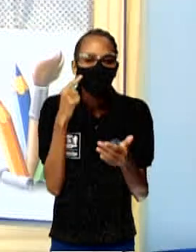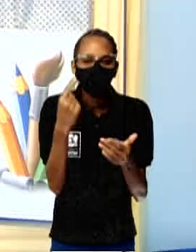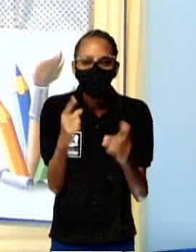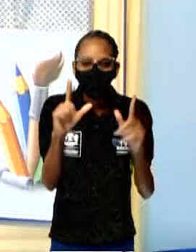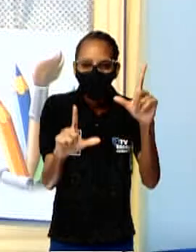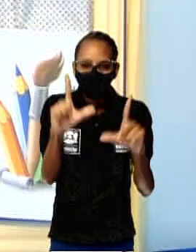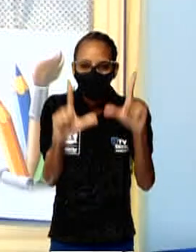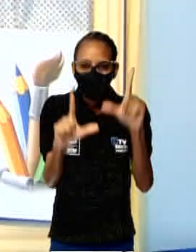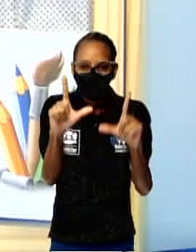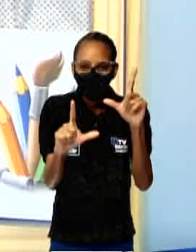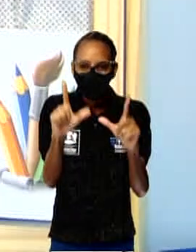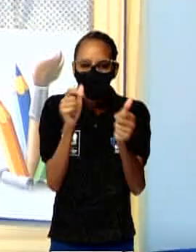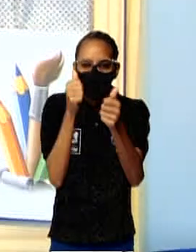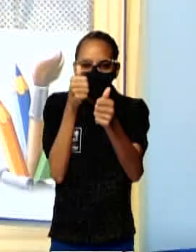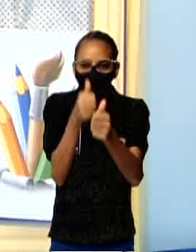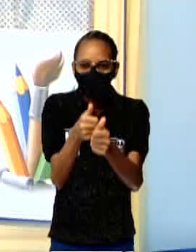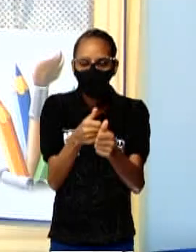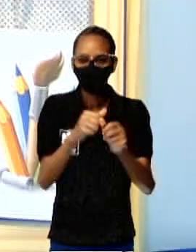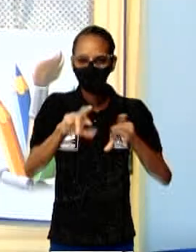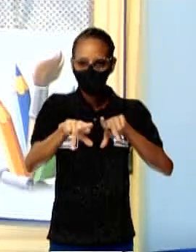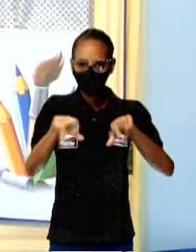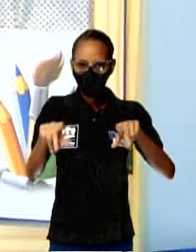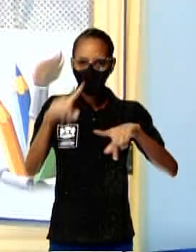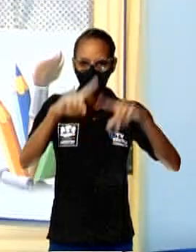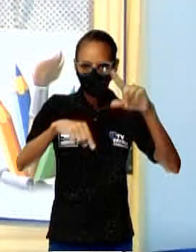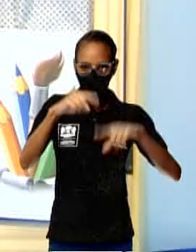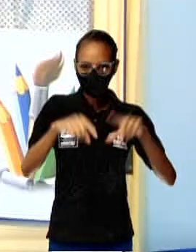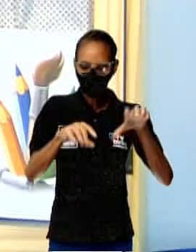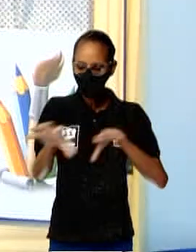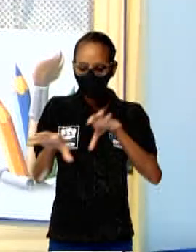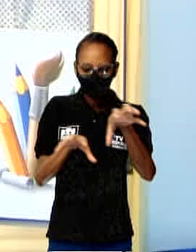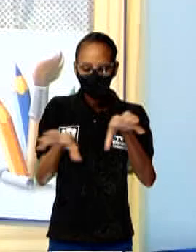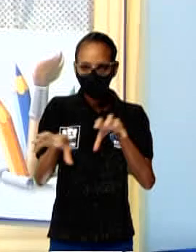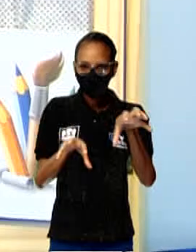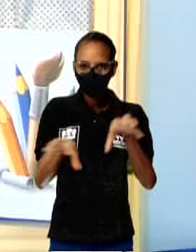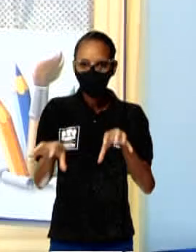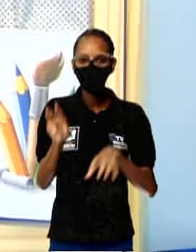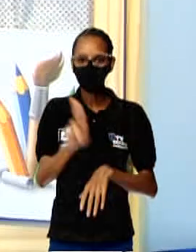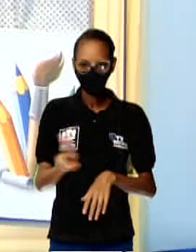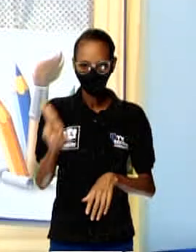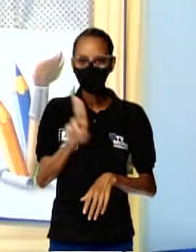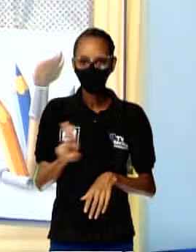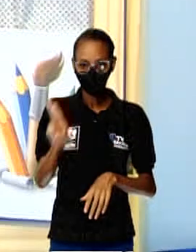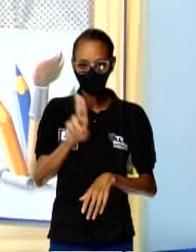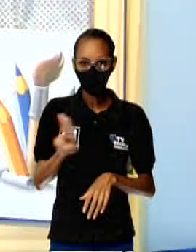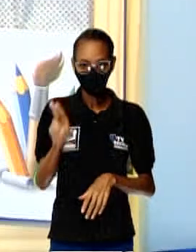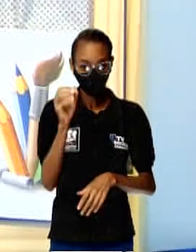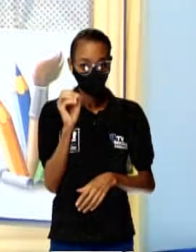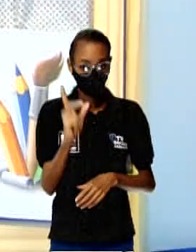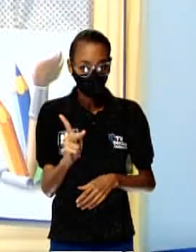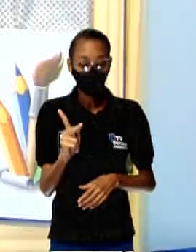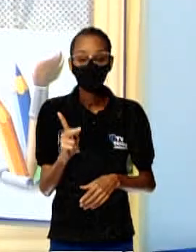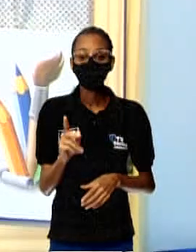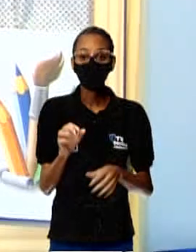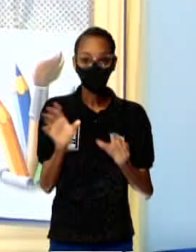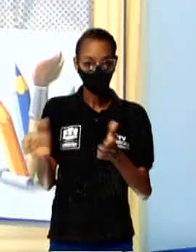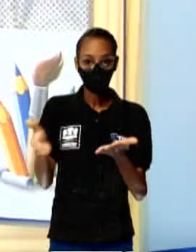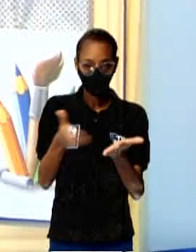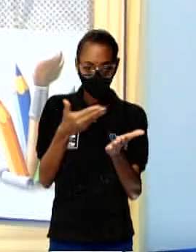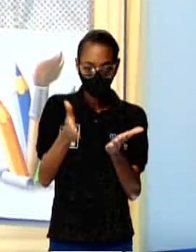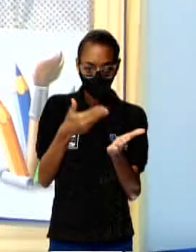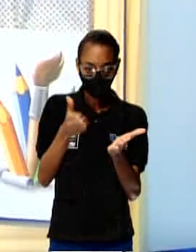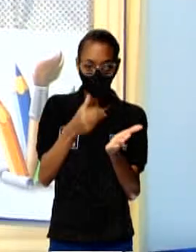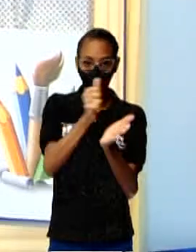da telinha separar em seus materiais que nós iremos utilizar logo mais então separei o seu